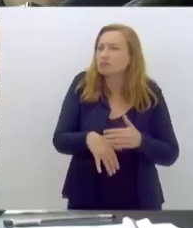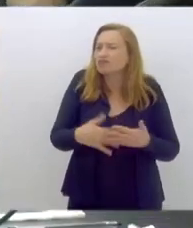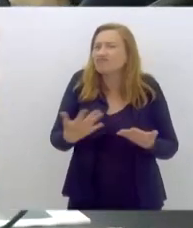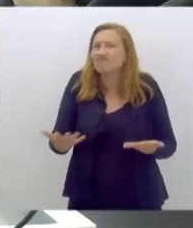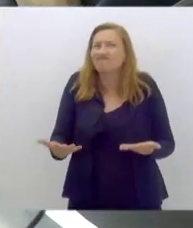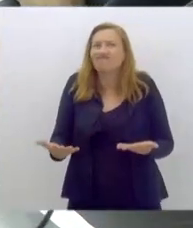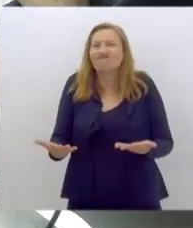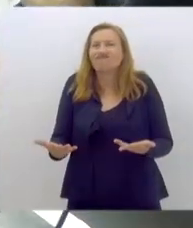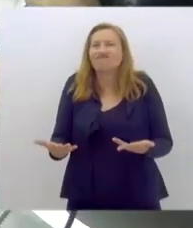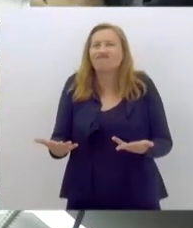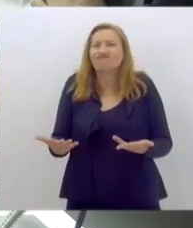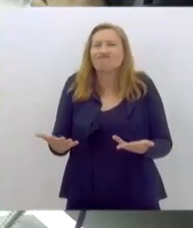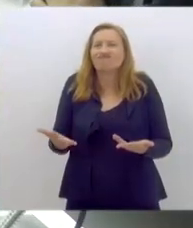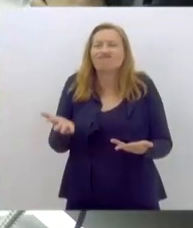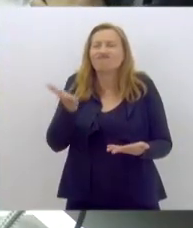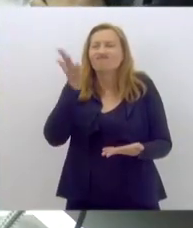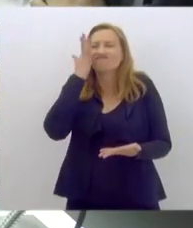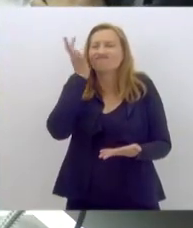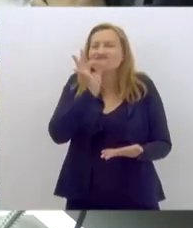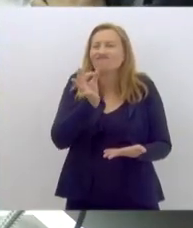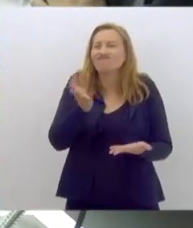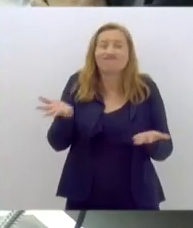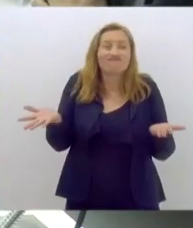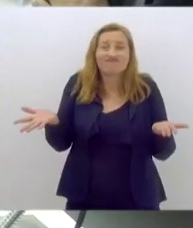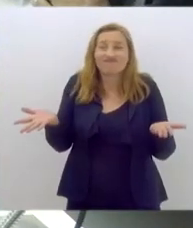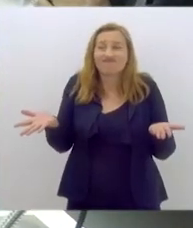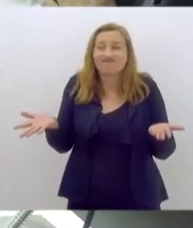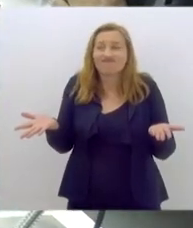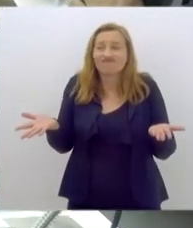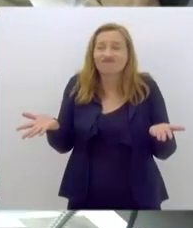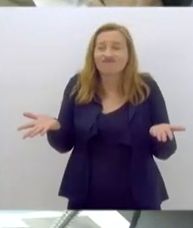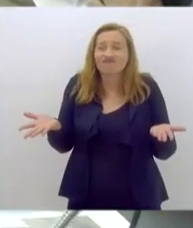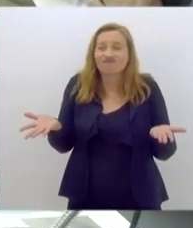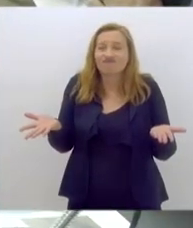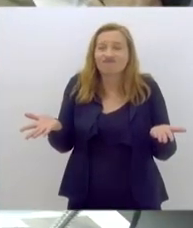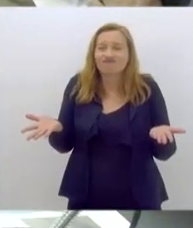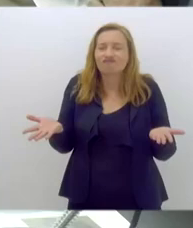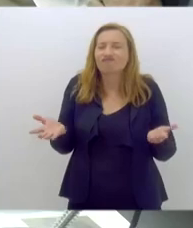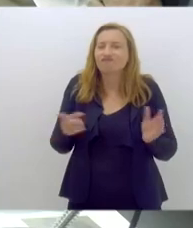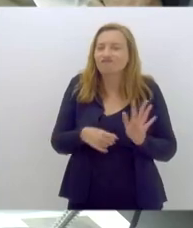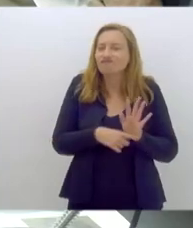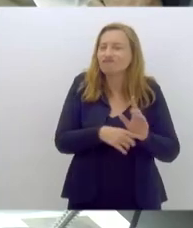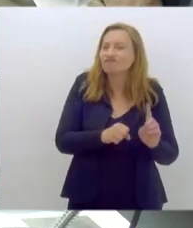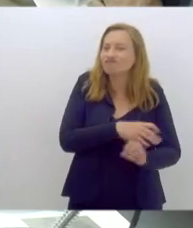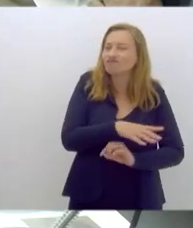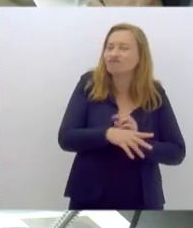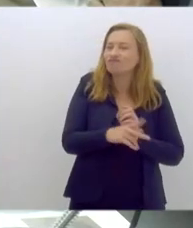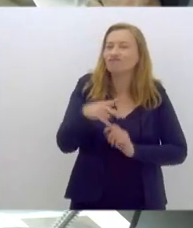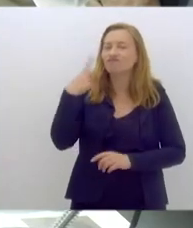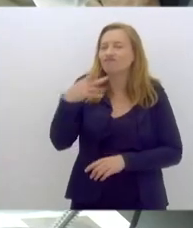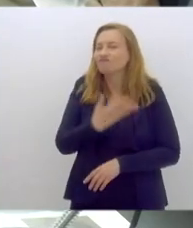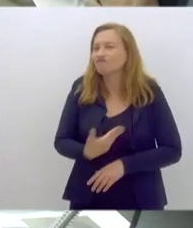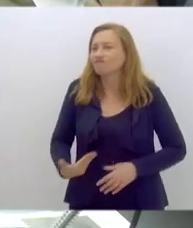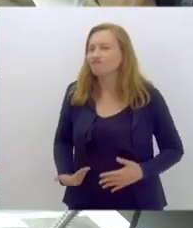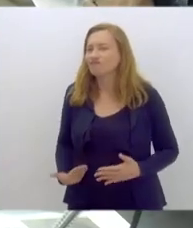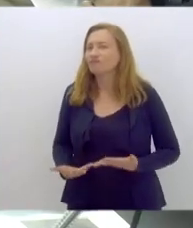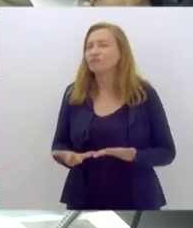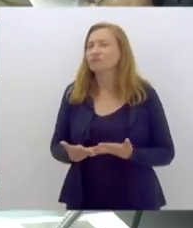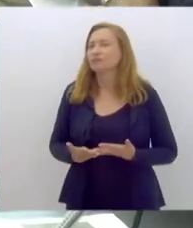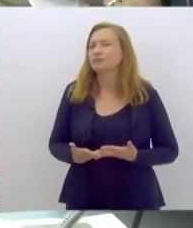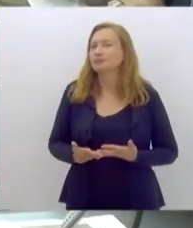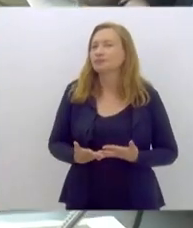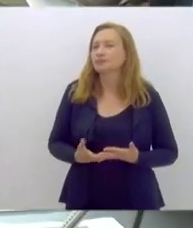dizer é um negócio que a gente fica às vezes sem entender que às vezes Será que a assistência Essa é a política pública da Assistência Social